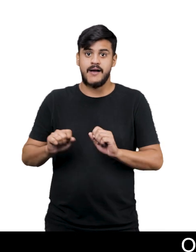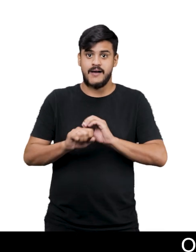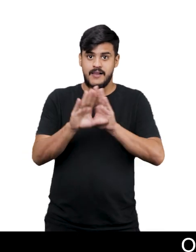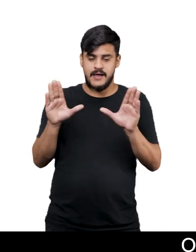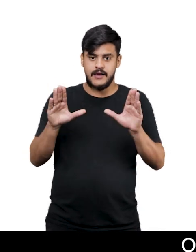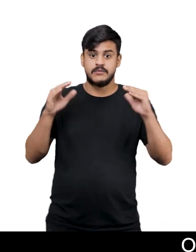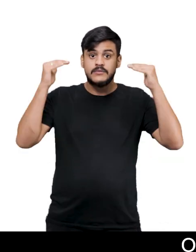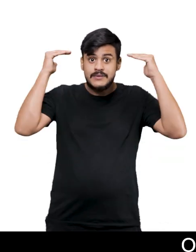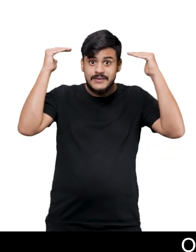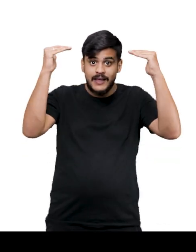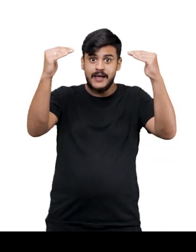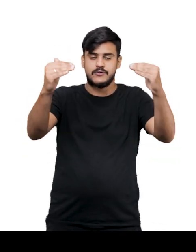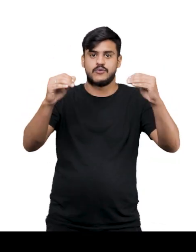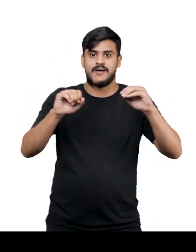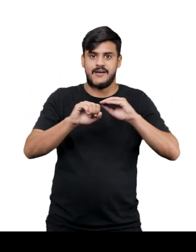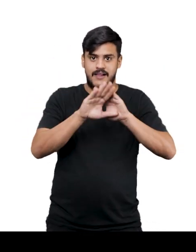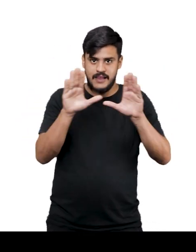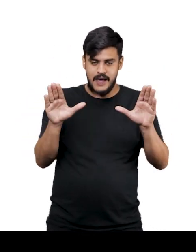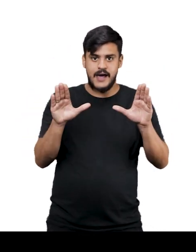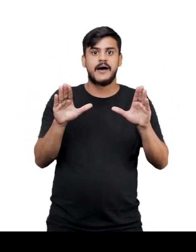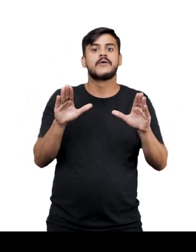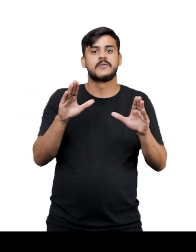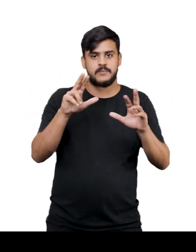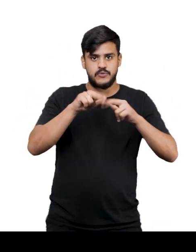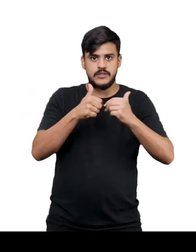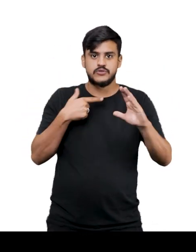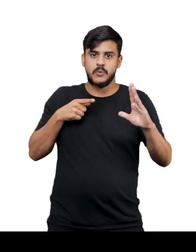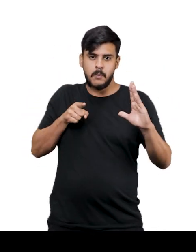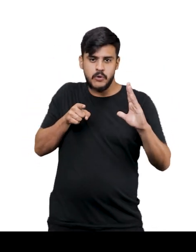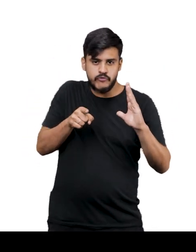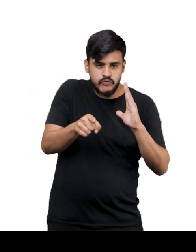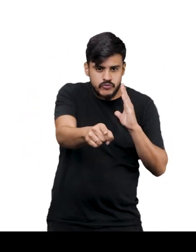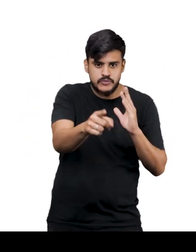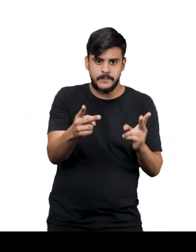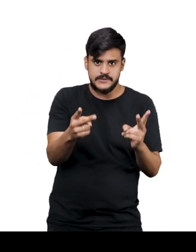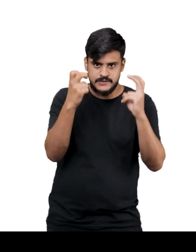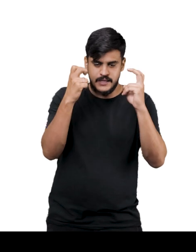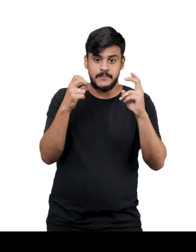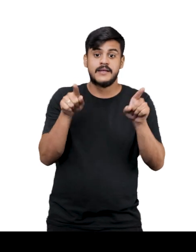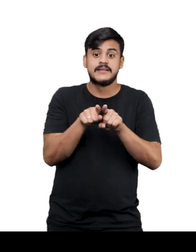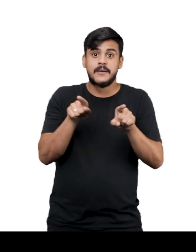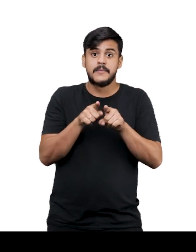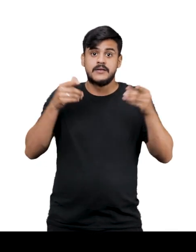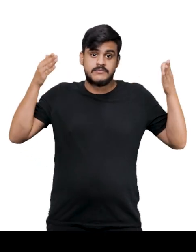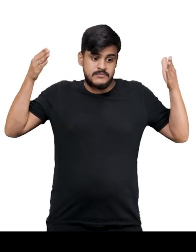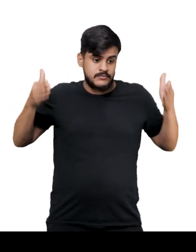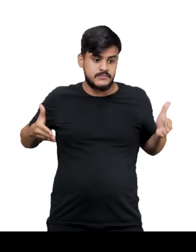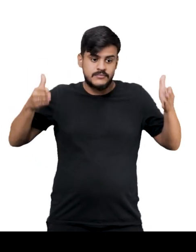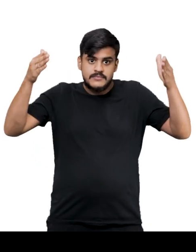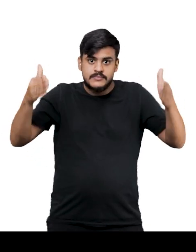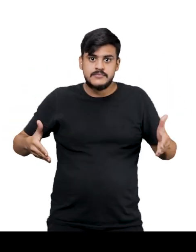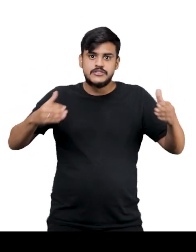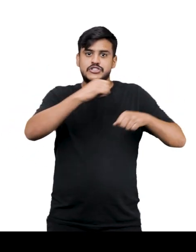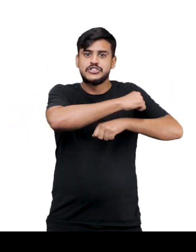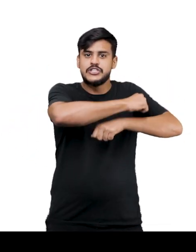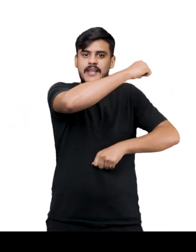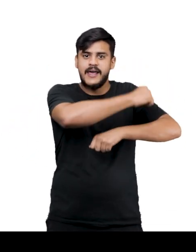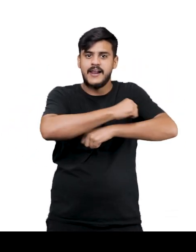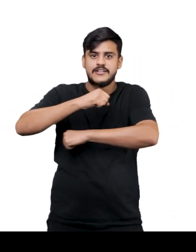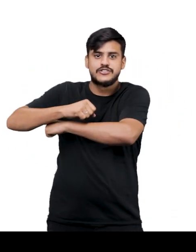claro dos cavaletes, o teto claro intensifica a sensação de profundidade, enquanto as